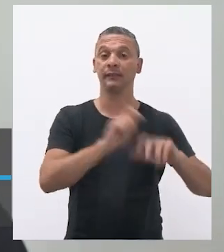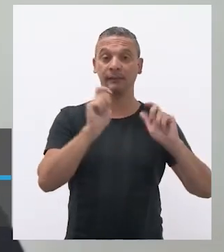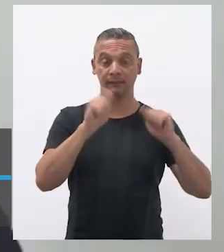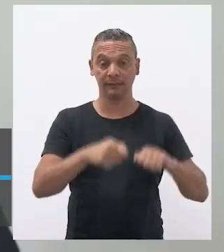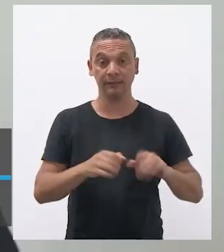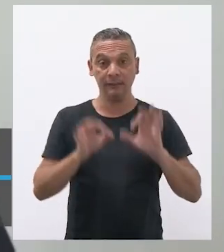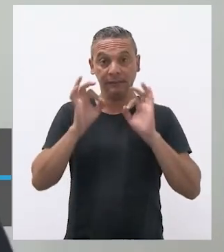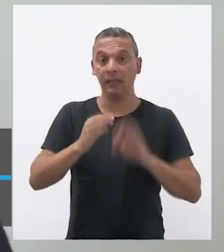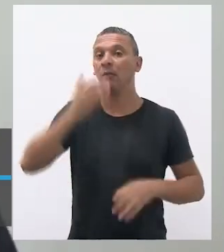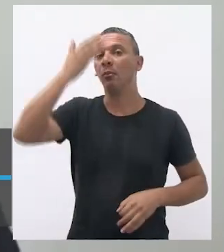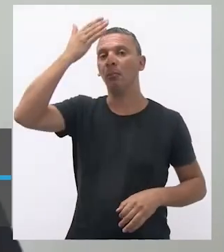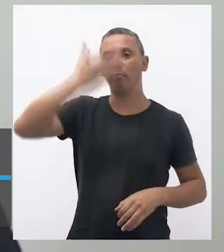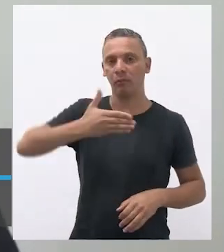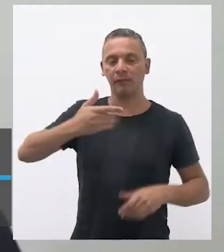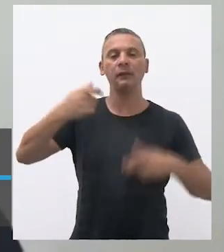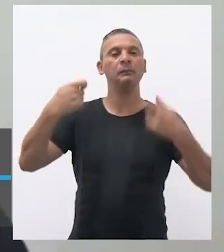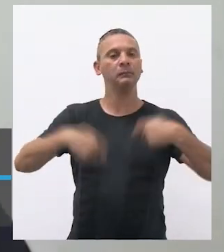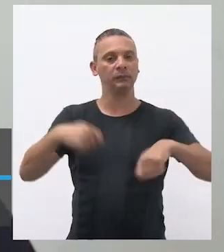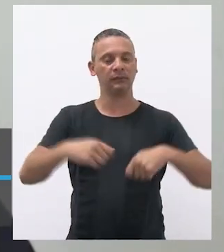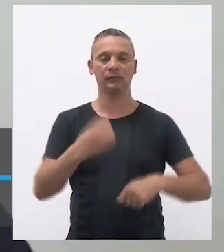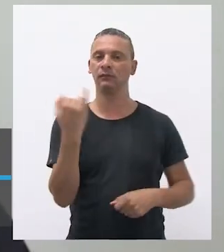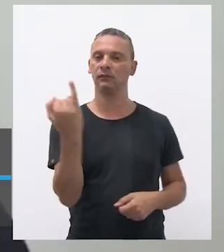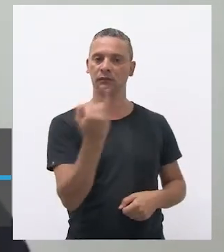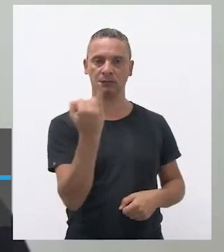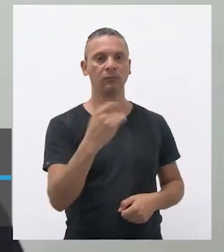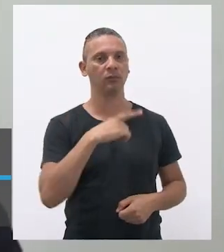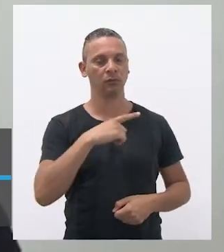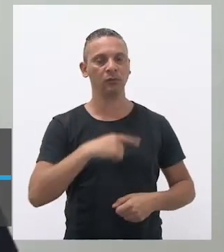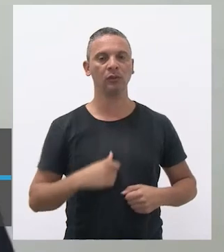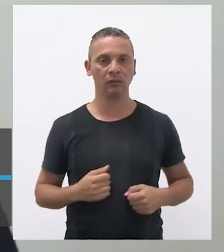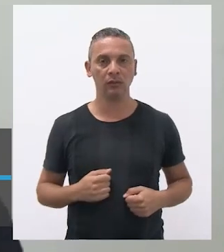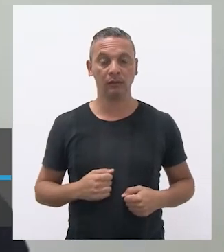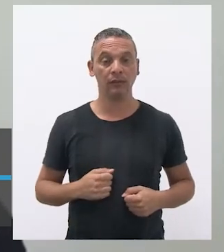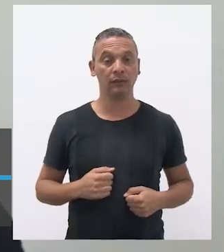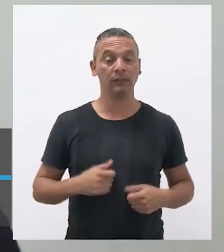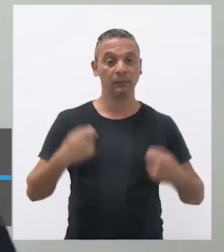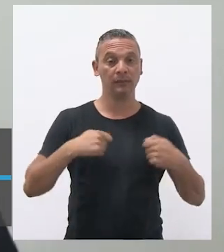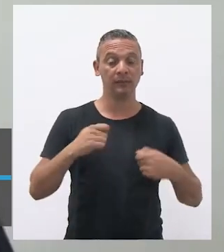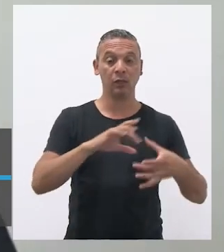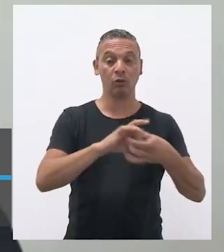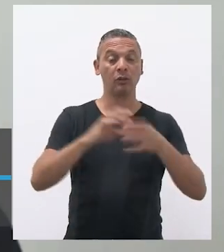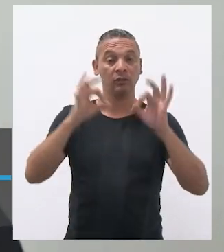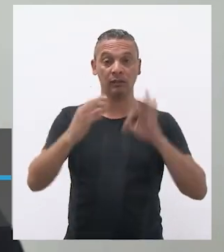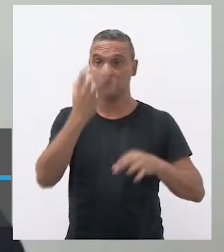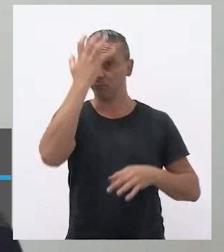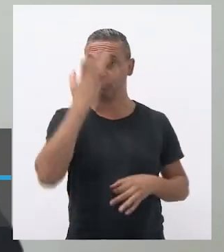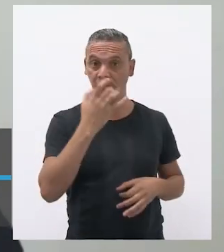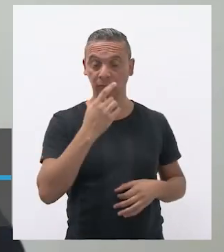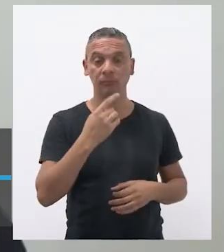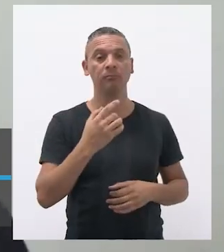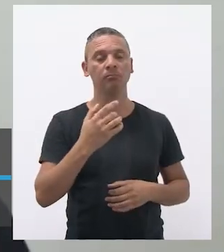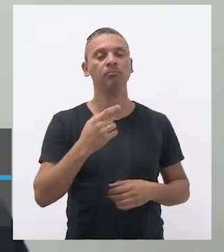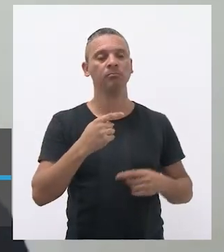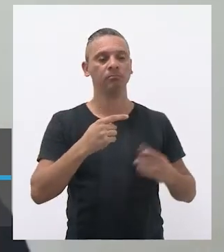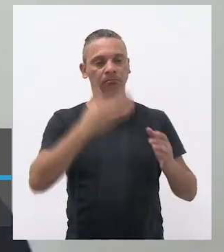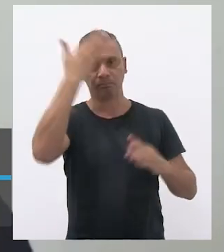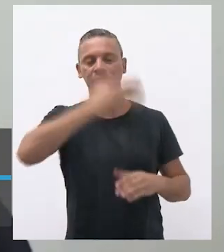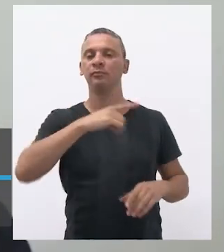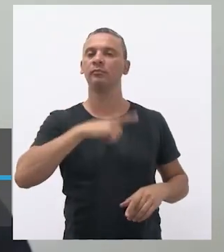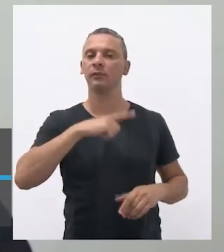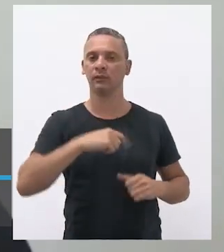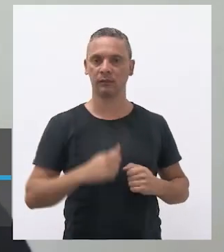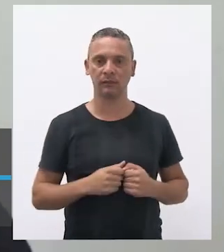agravadas, principalmente quando elas ocorrem de modo crônico ou de modo repetitivo, são condutas que são mais difíceis